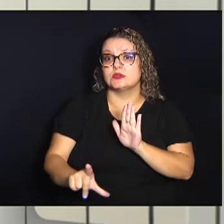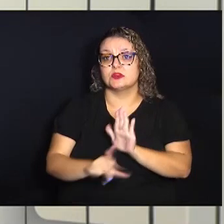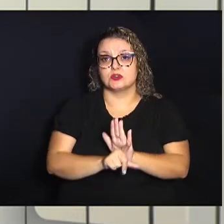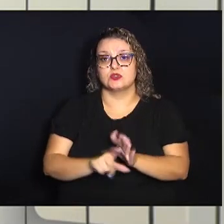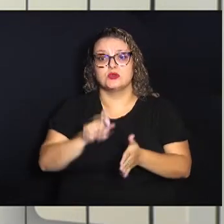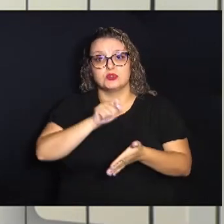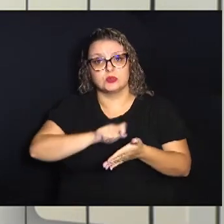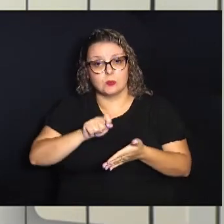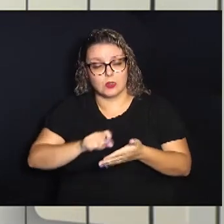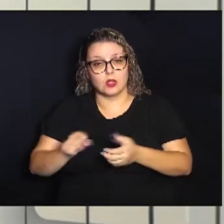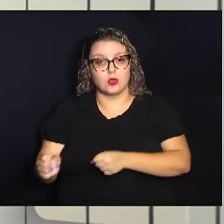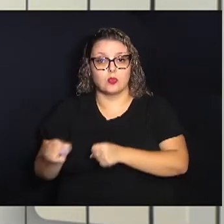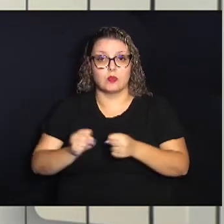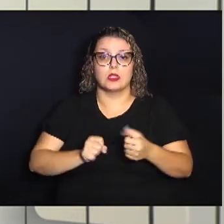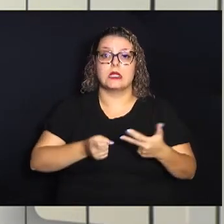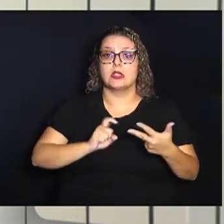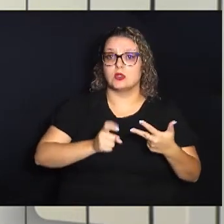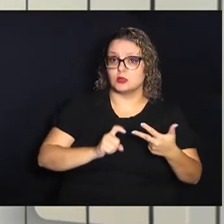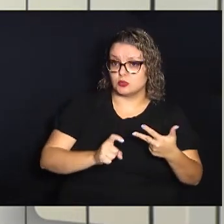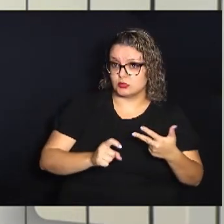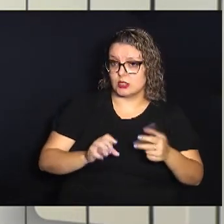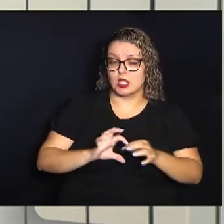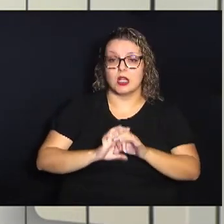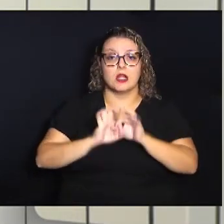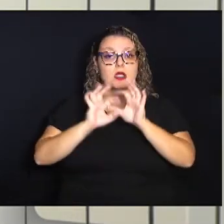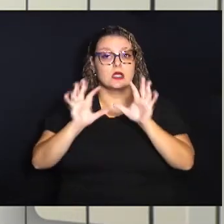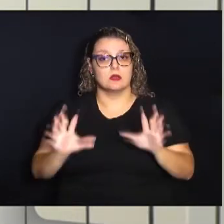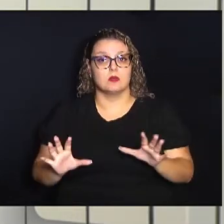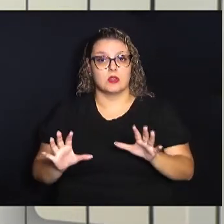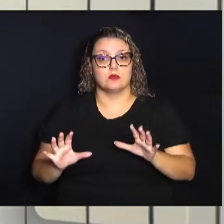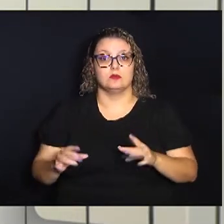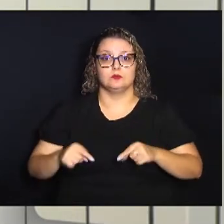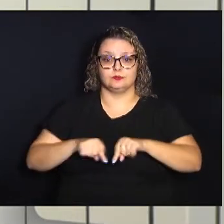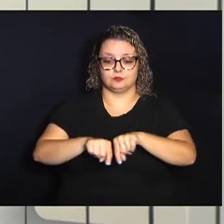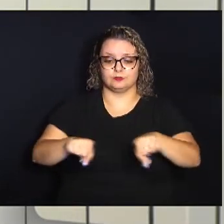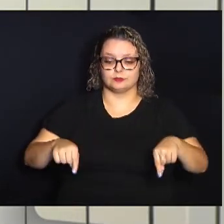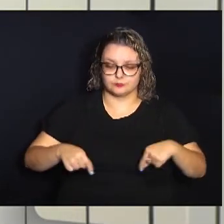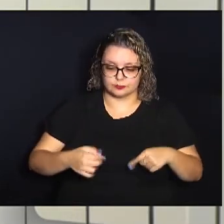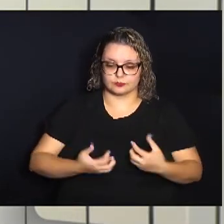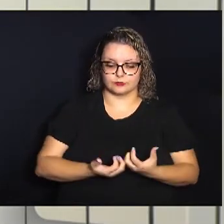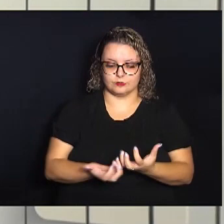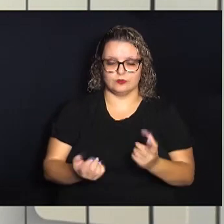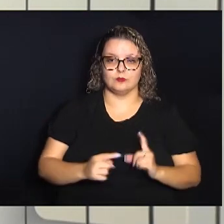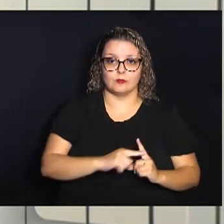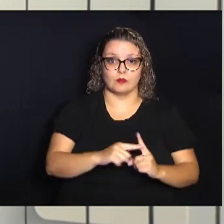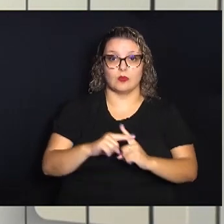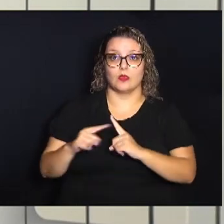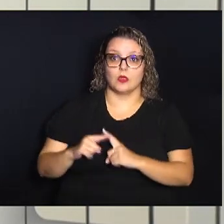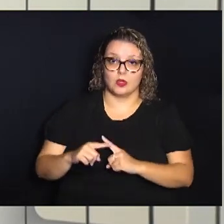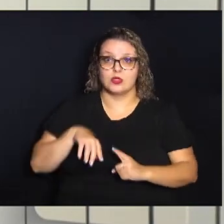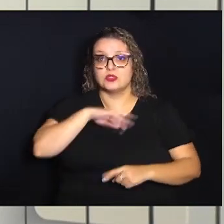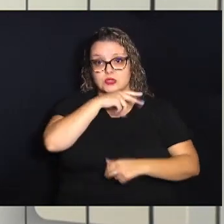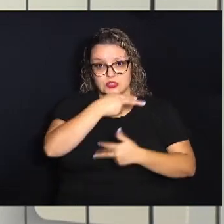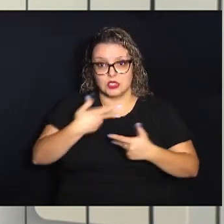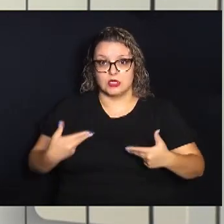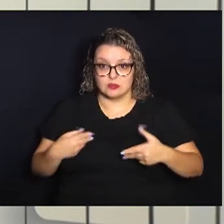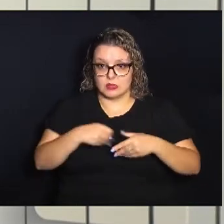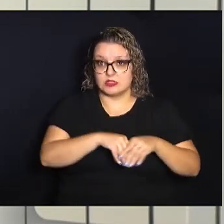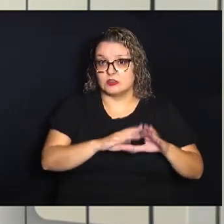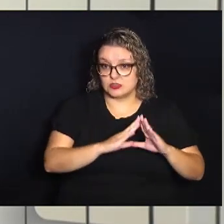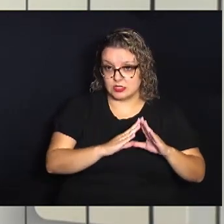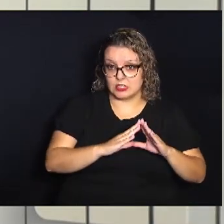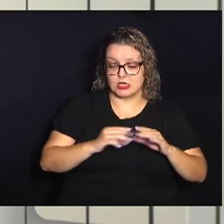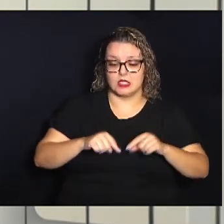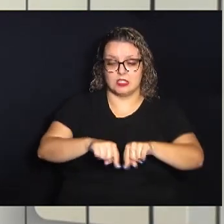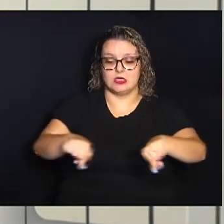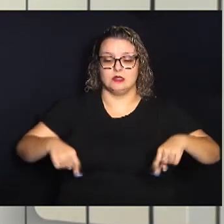autoria do Poder Executivo que autoriza o sepultamento de animais domésticos em cemitérios municipais.